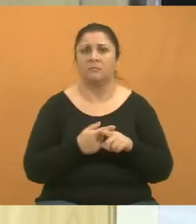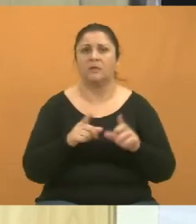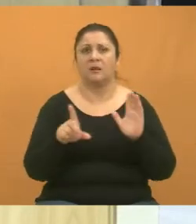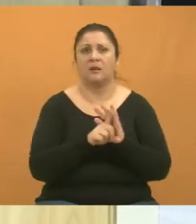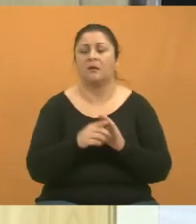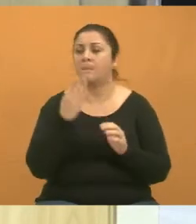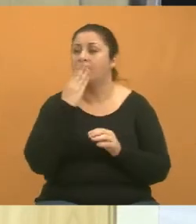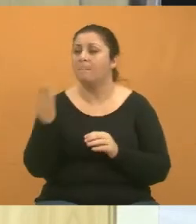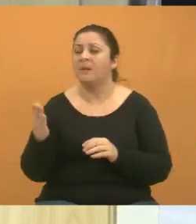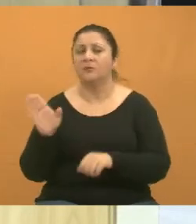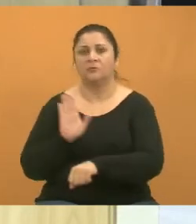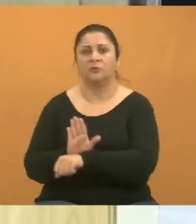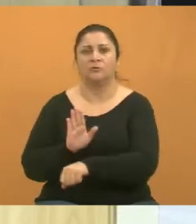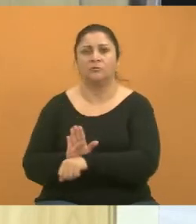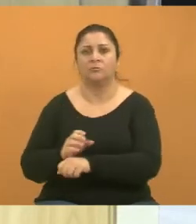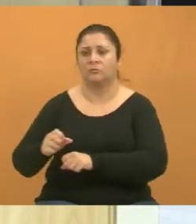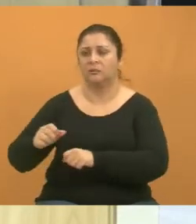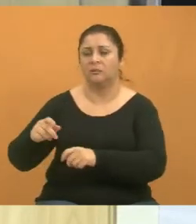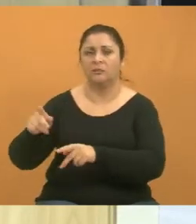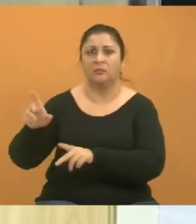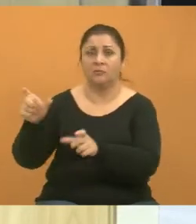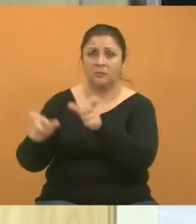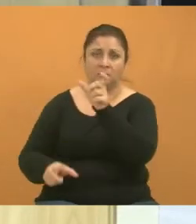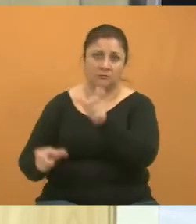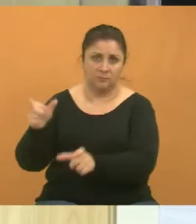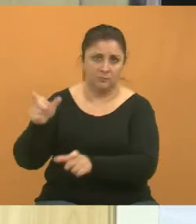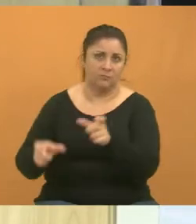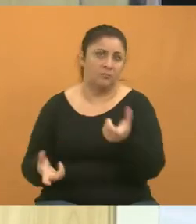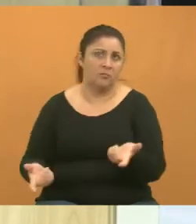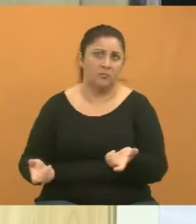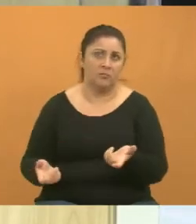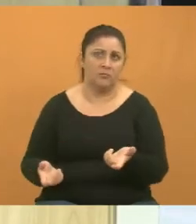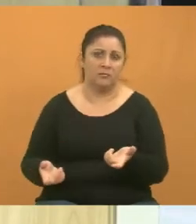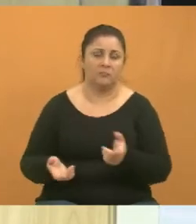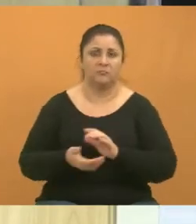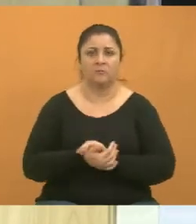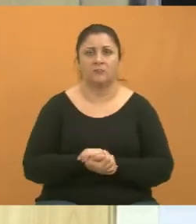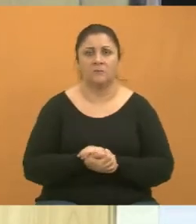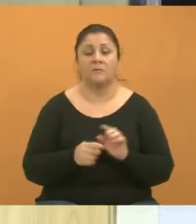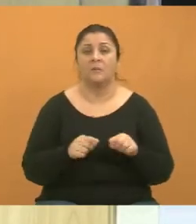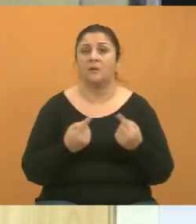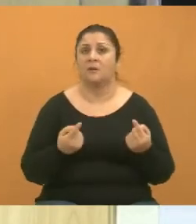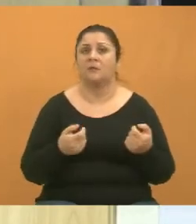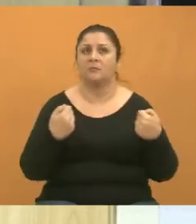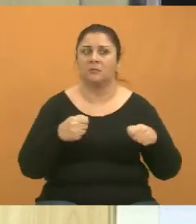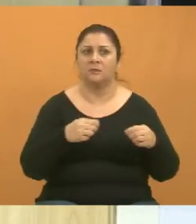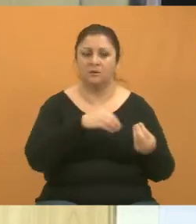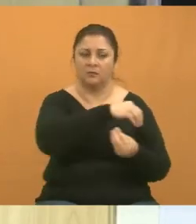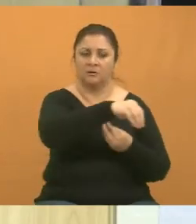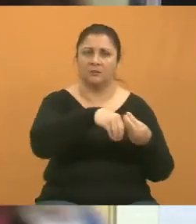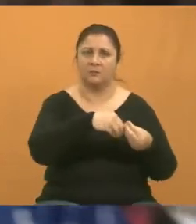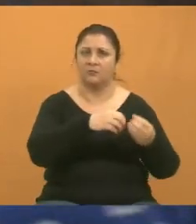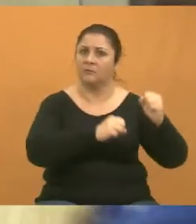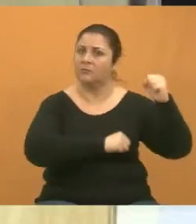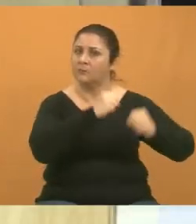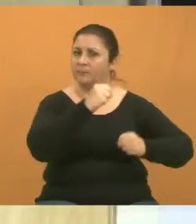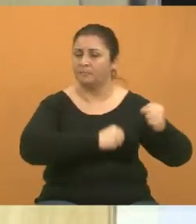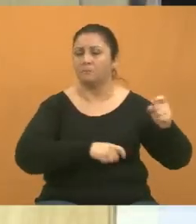pedindo a contribuição da sociedade, olhando o cidadão. E a gente não está envolvendo as empresas